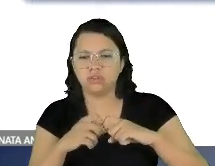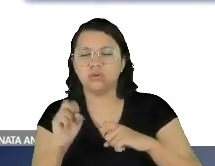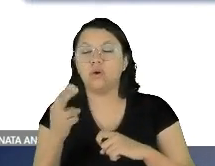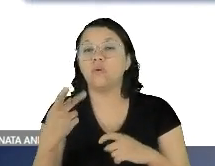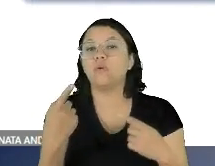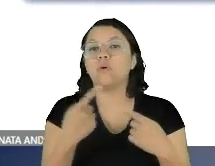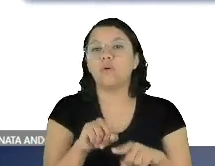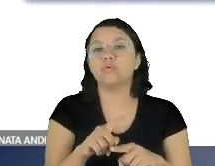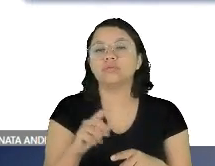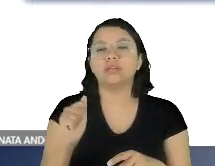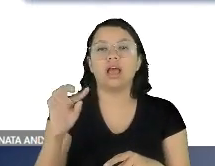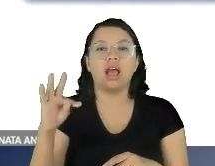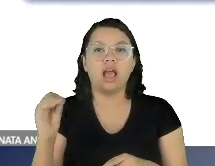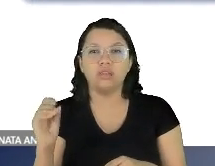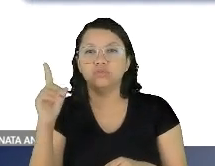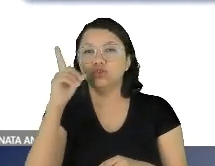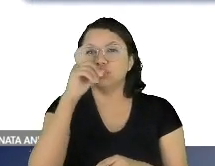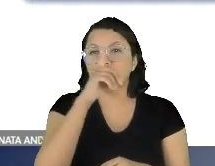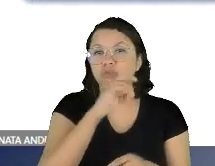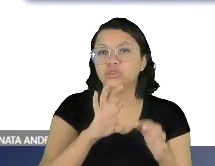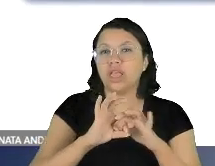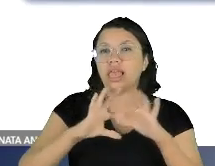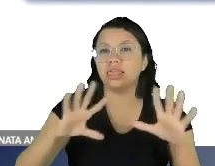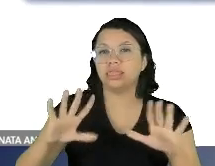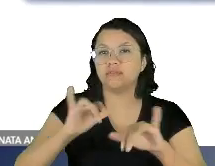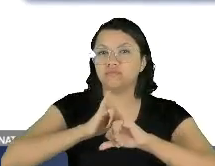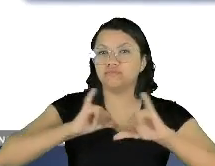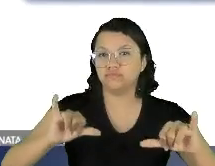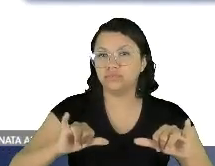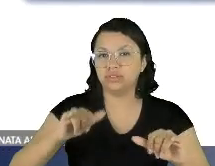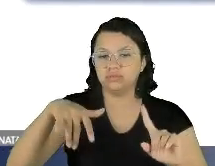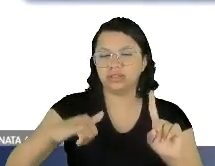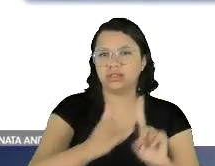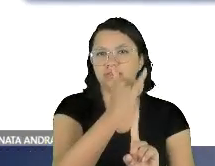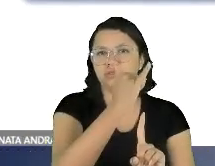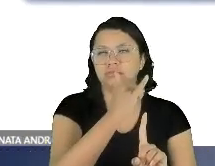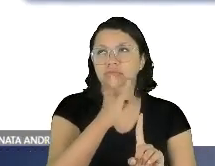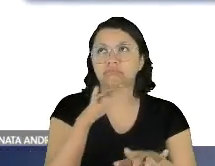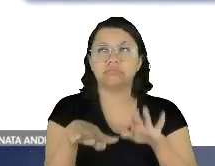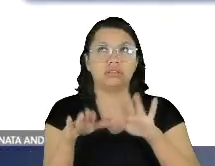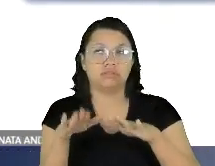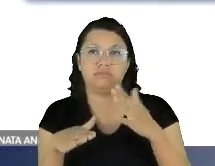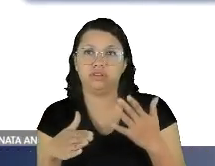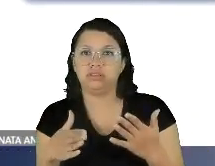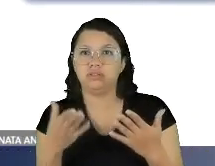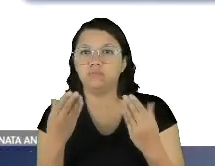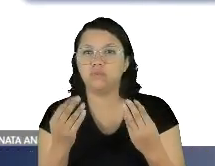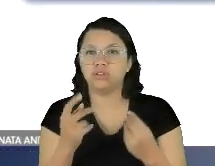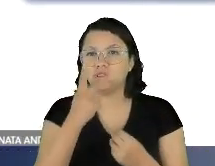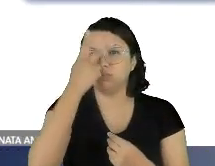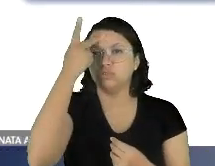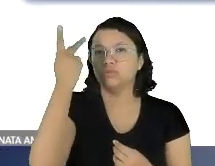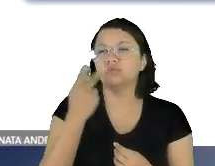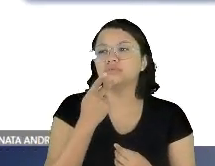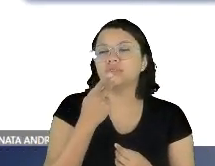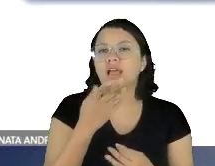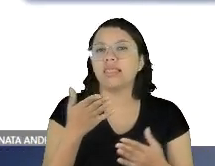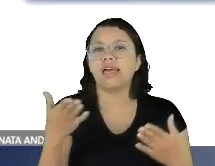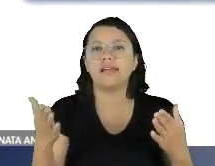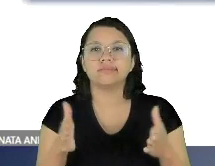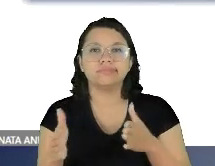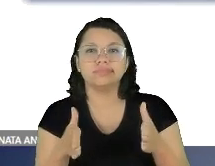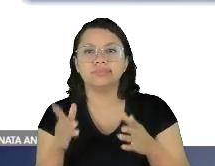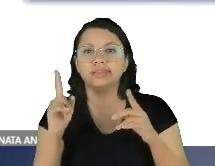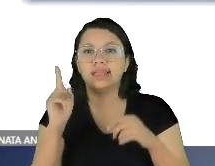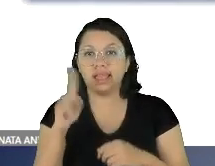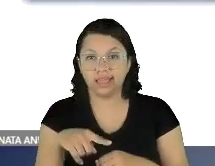ato que dificulte a livre manifestação da vítima. Talvez. Muitos defenderam, na ocasião, que